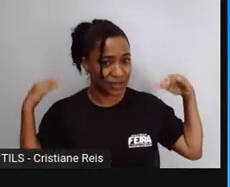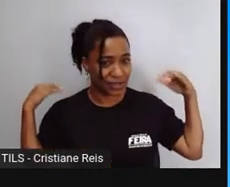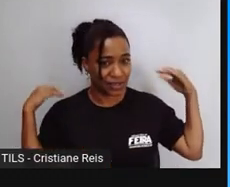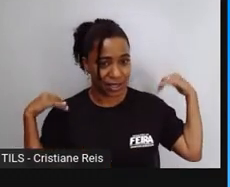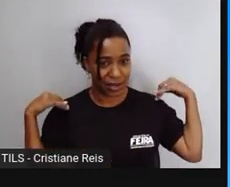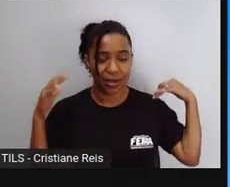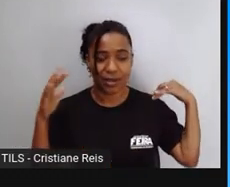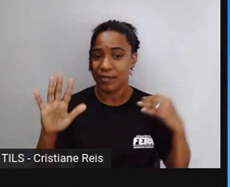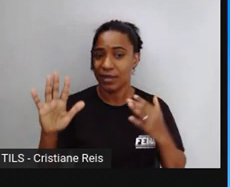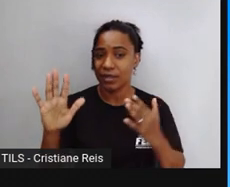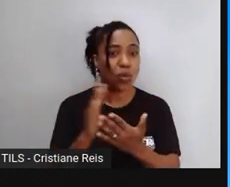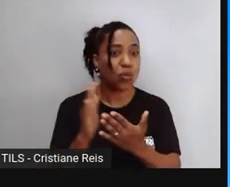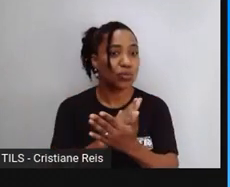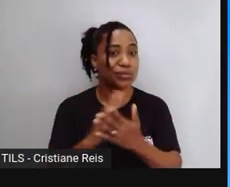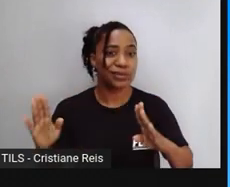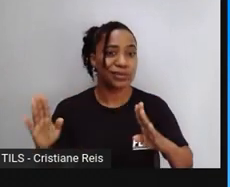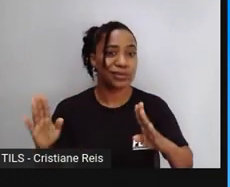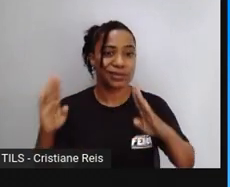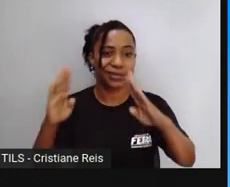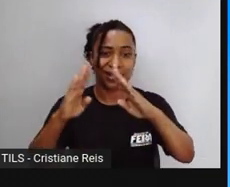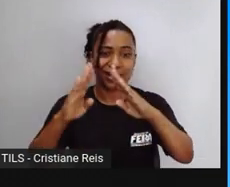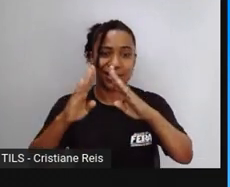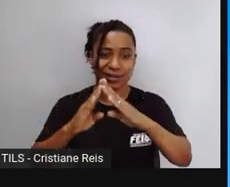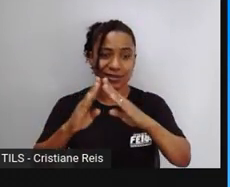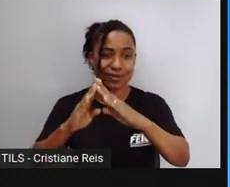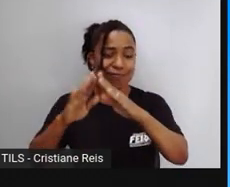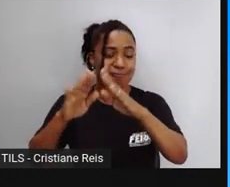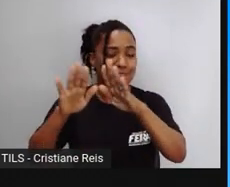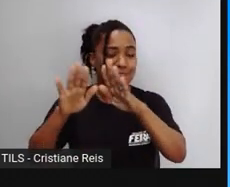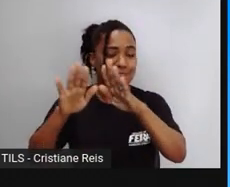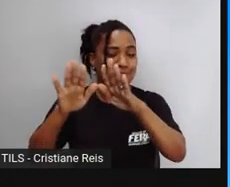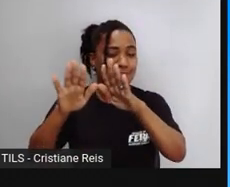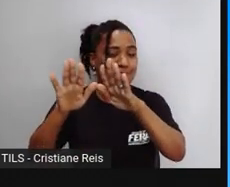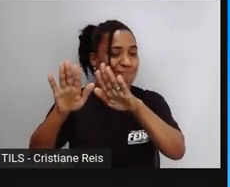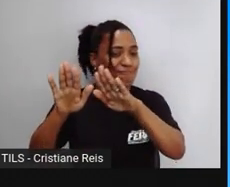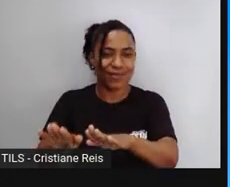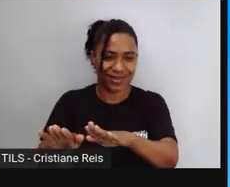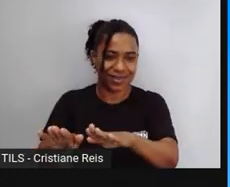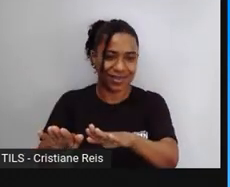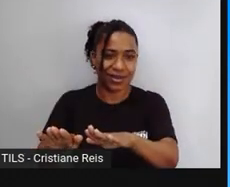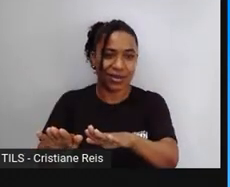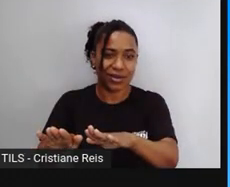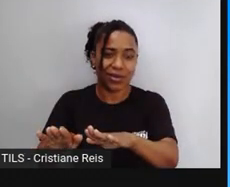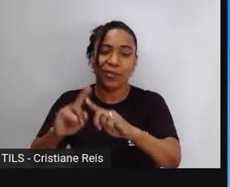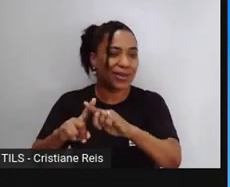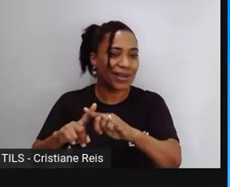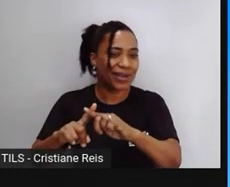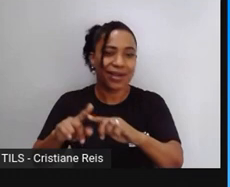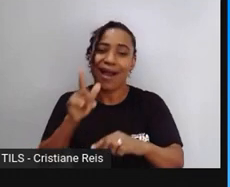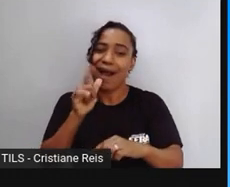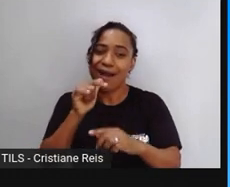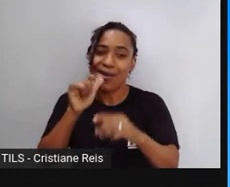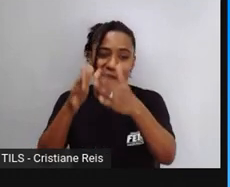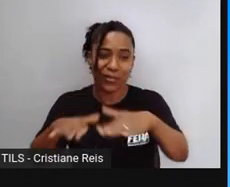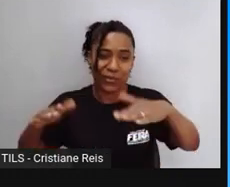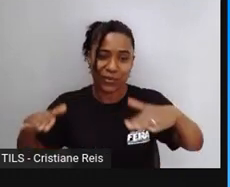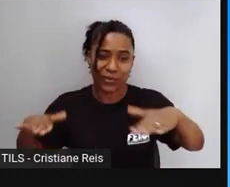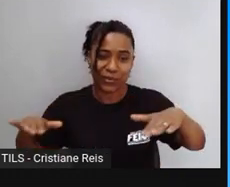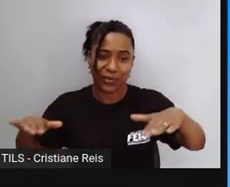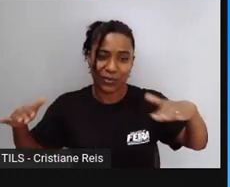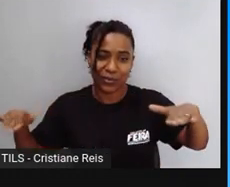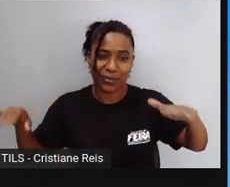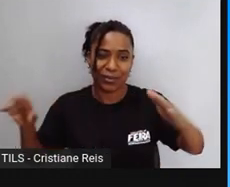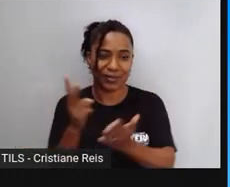casa, justamente porque ela vive em regiões muito alagadas. Ok, students? E por